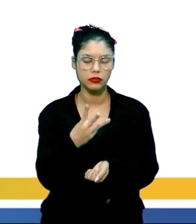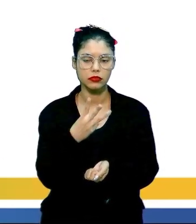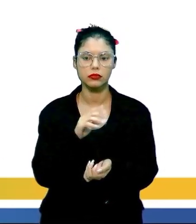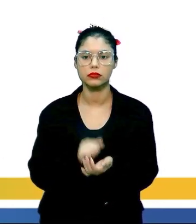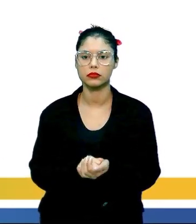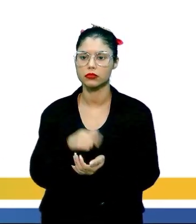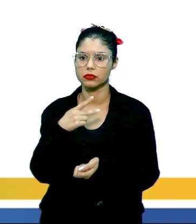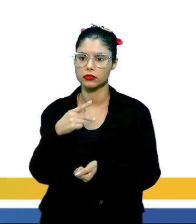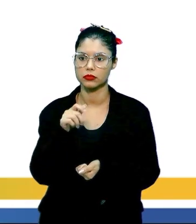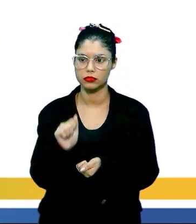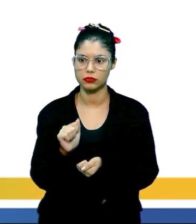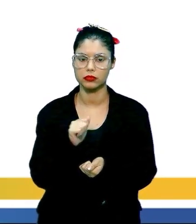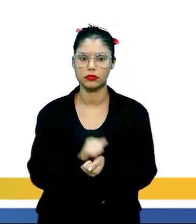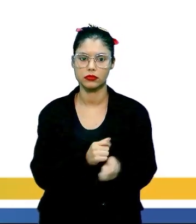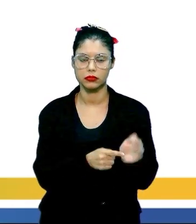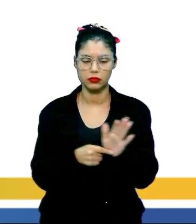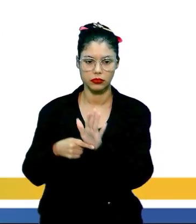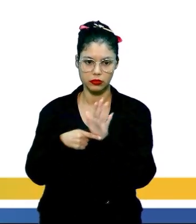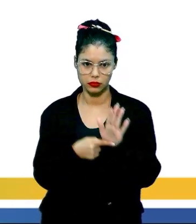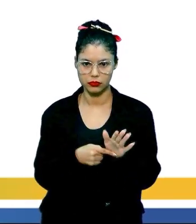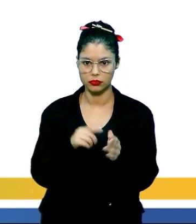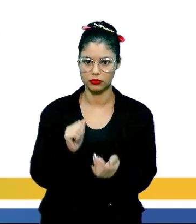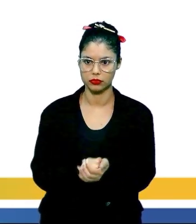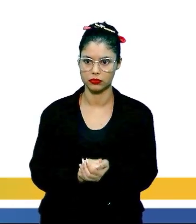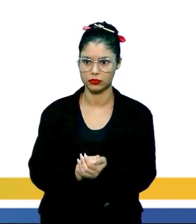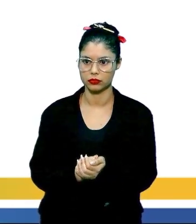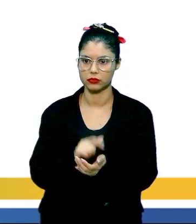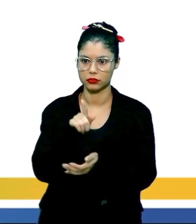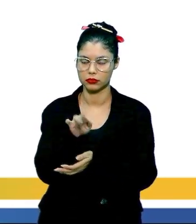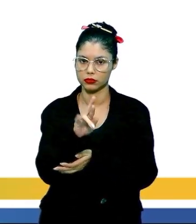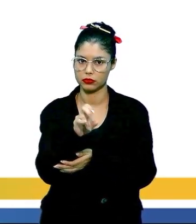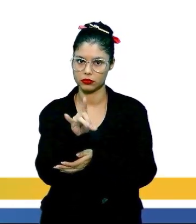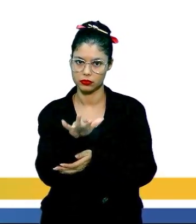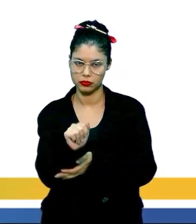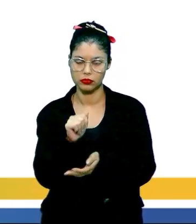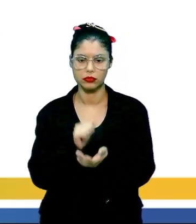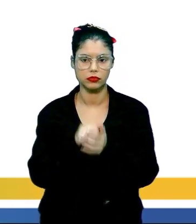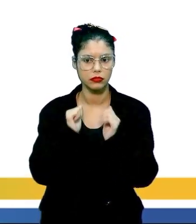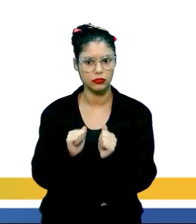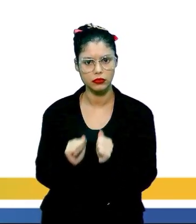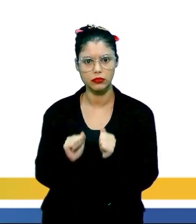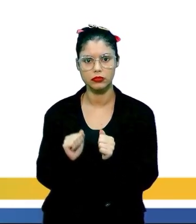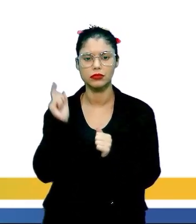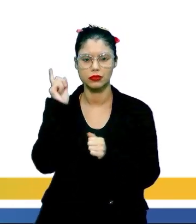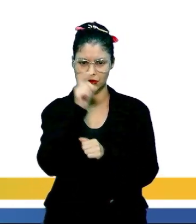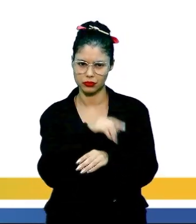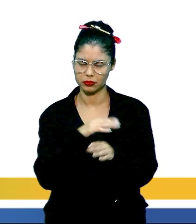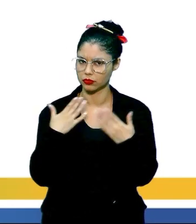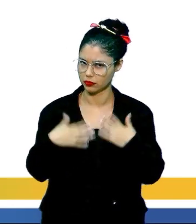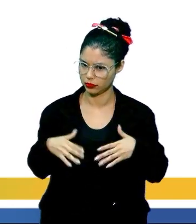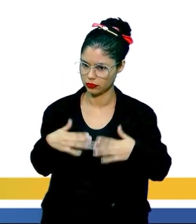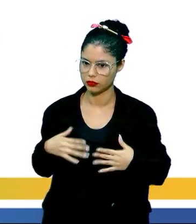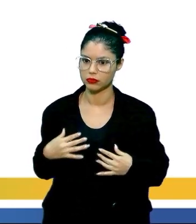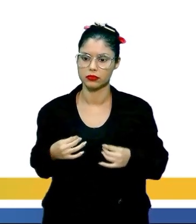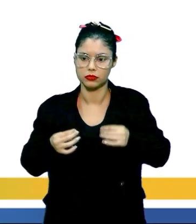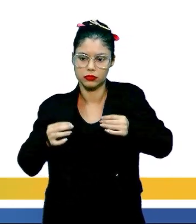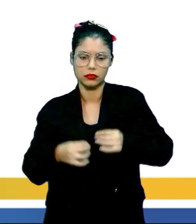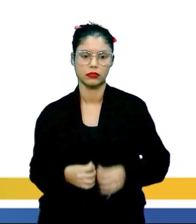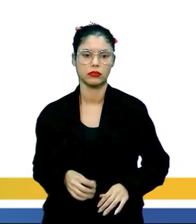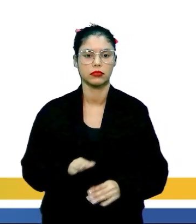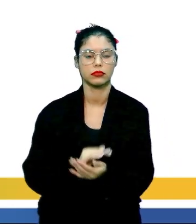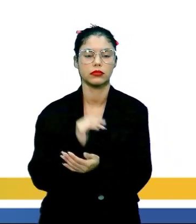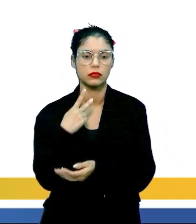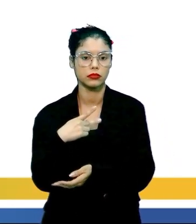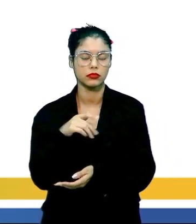termos de uma PA, ela tem uma representação genérica. Mas isso aqui pode complicar vocês. Vamos com calma? Tipos